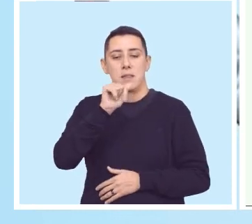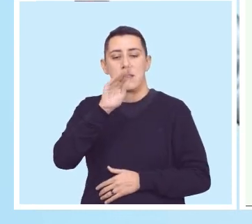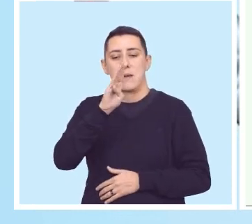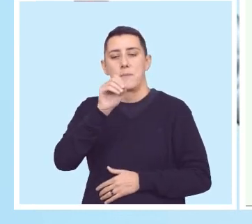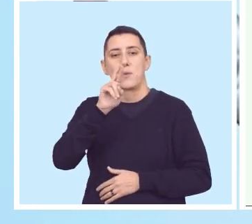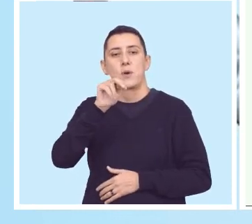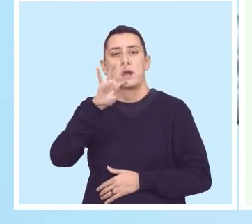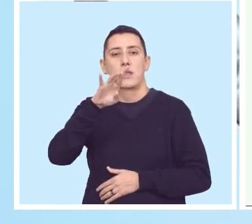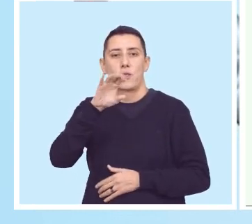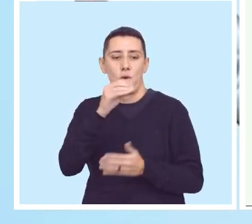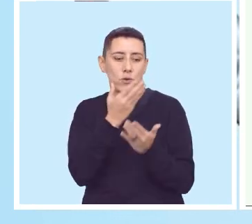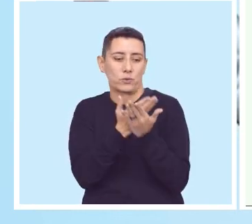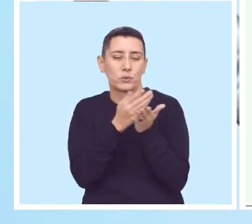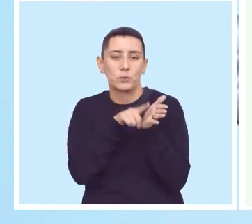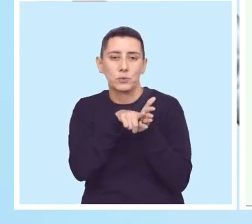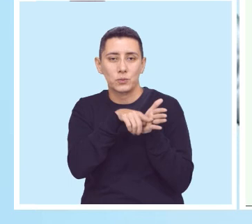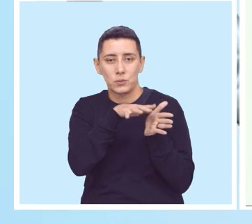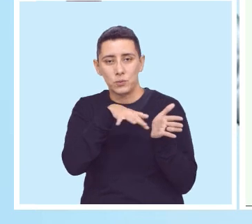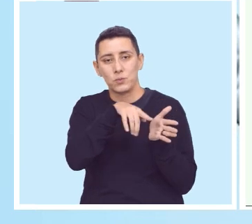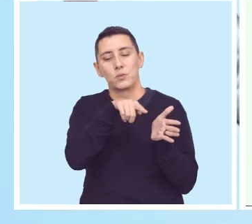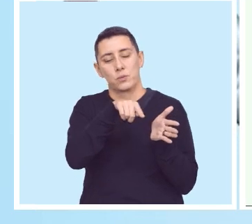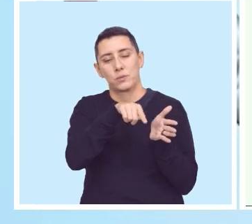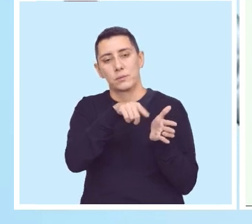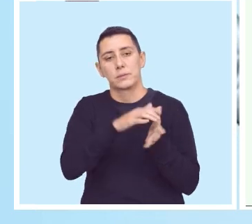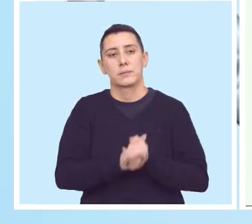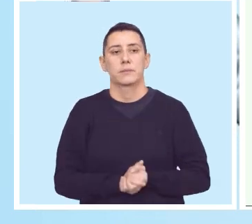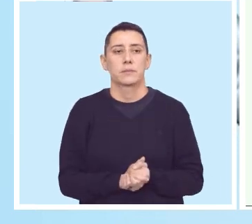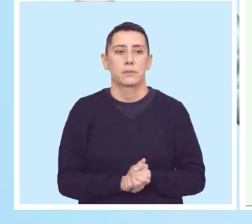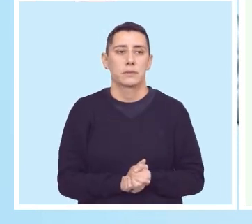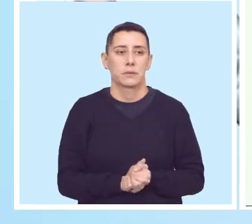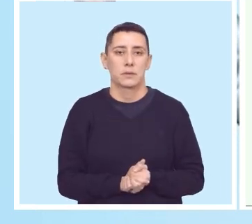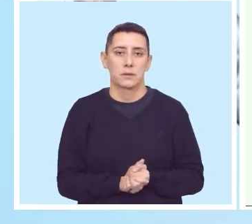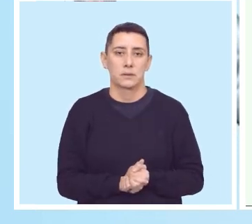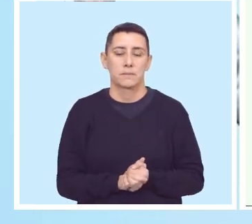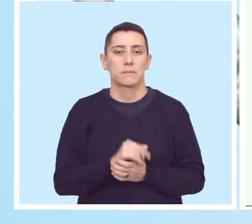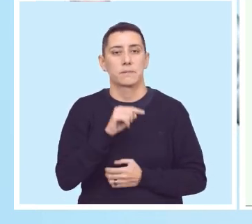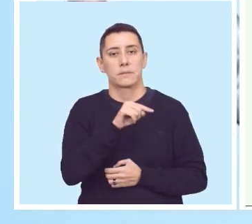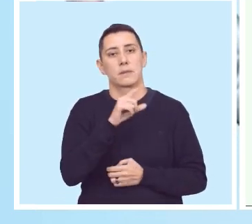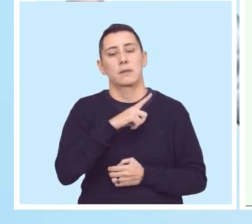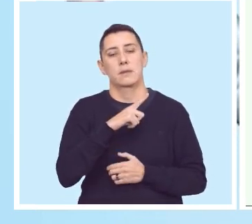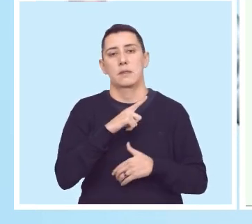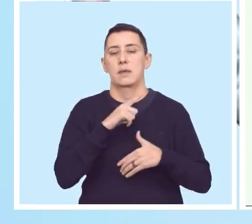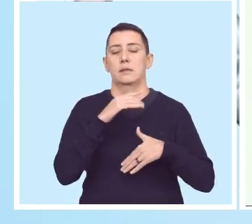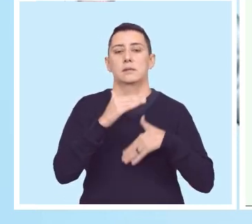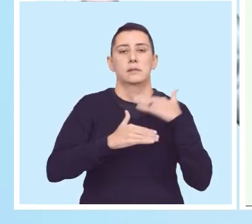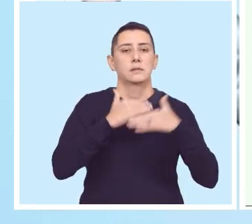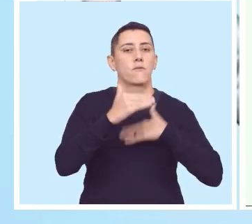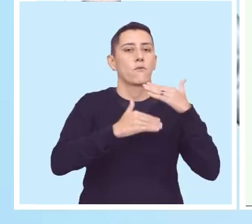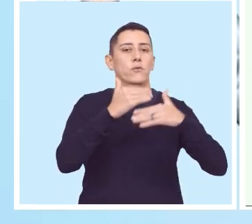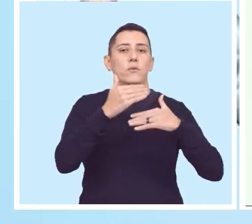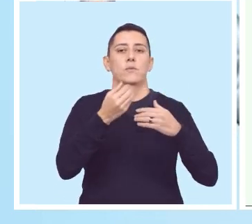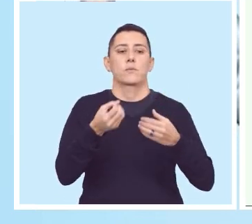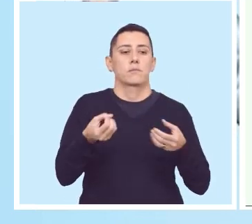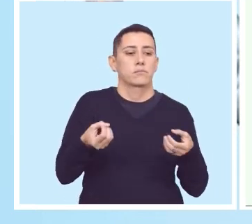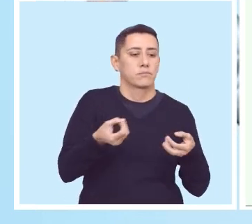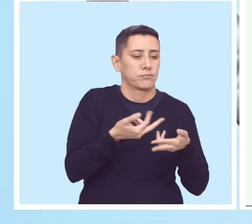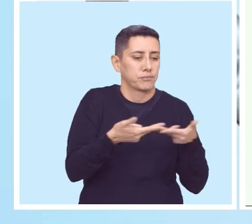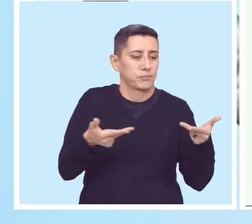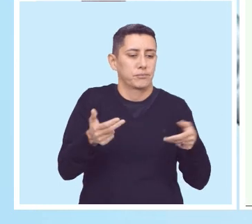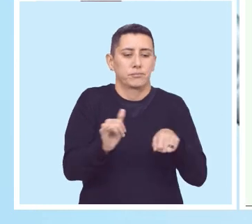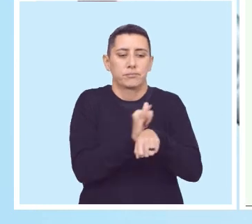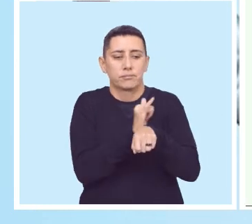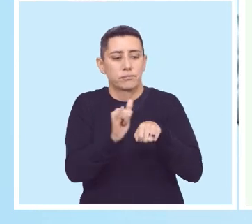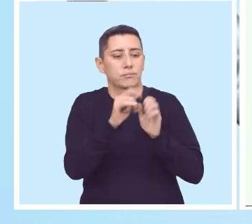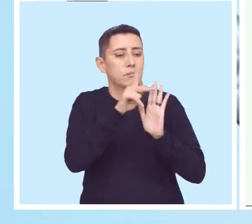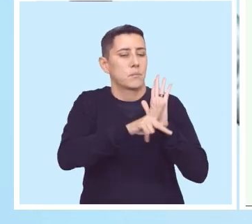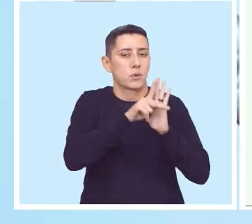infraestrutura necessária, né? Um laboratório que ele desenvolve vários outros projetos de diversas áreas,